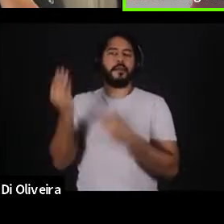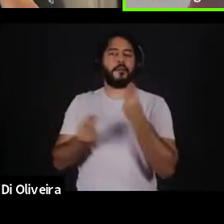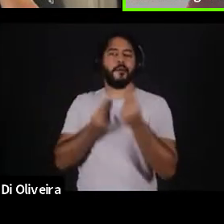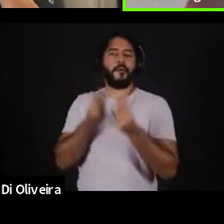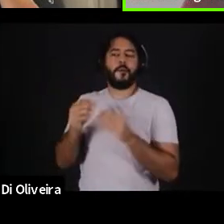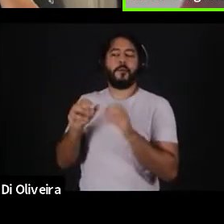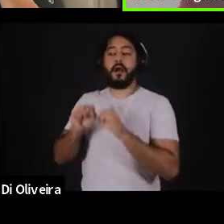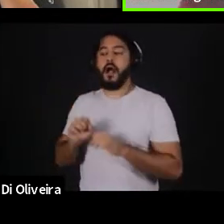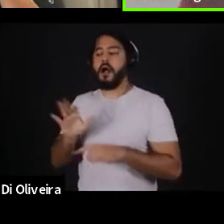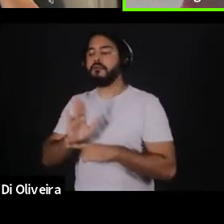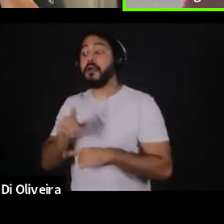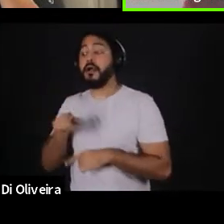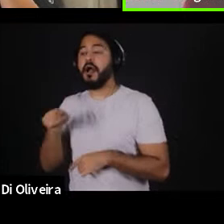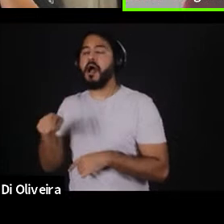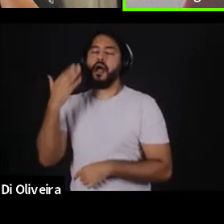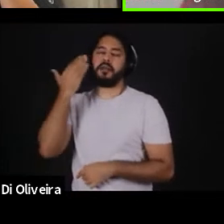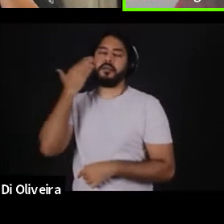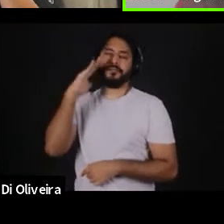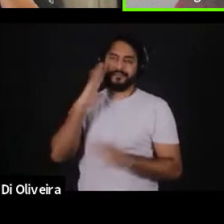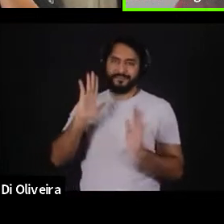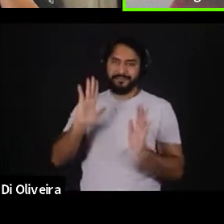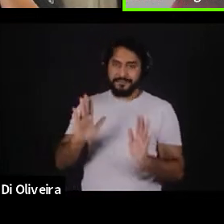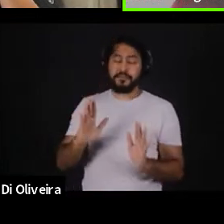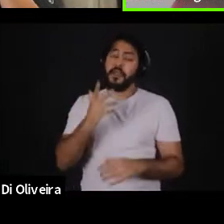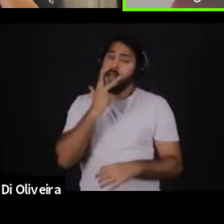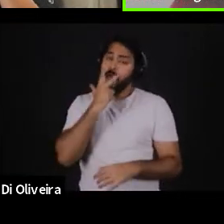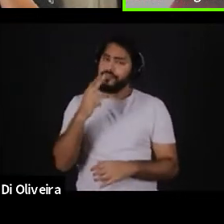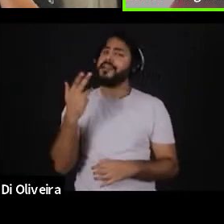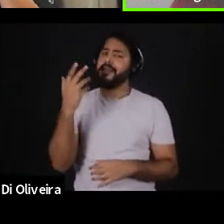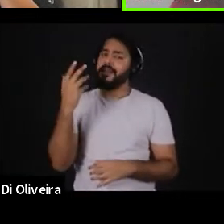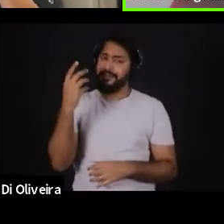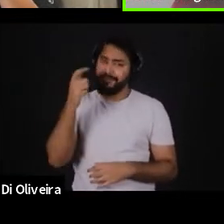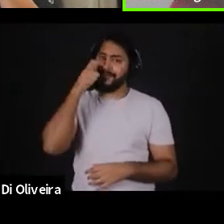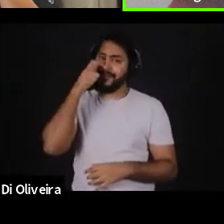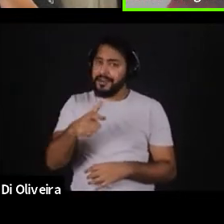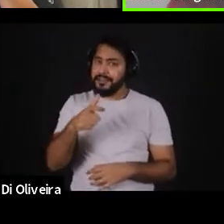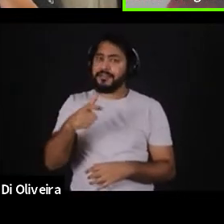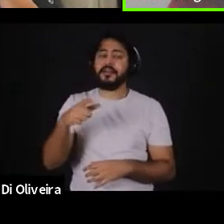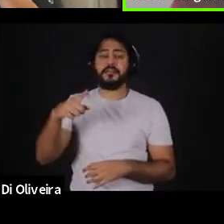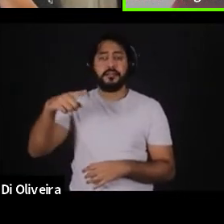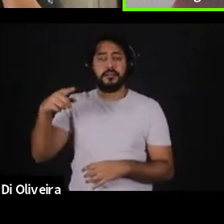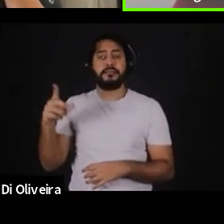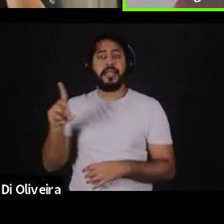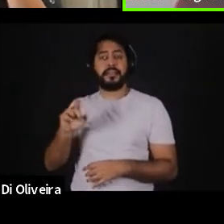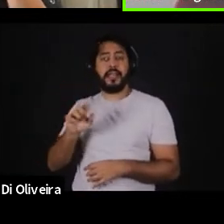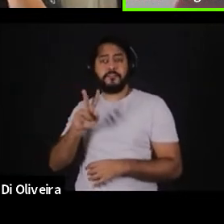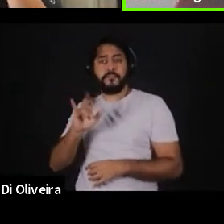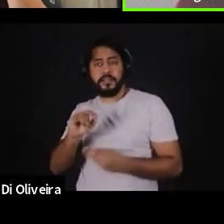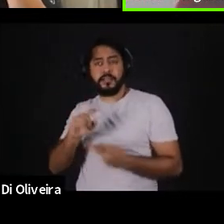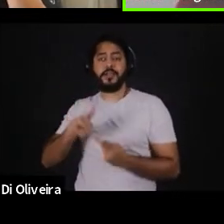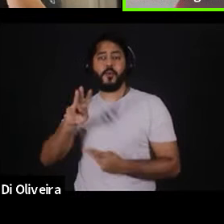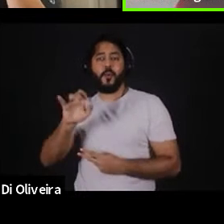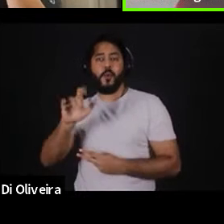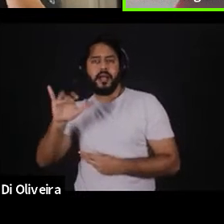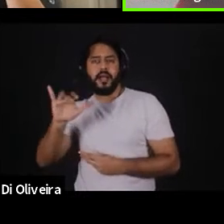Então, acho que, de alguma forma, eu acho que pode ser interessante começar ouvindo um pouco Davi e Wallace falando